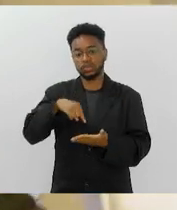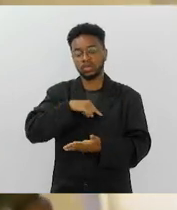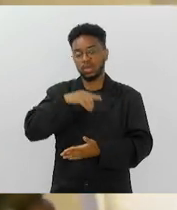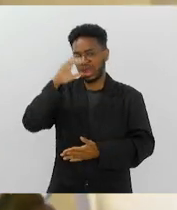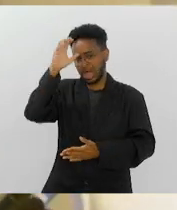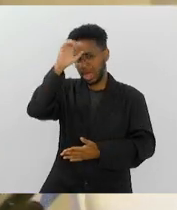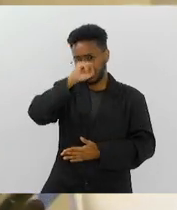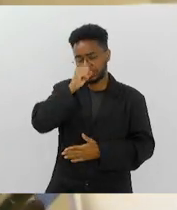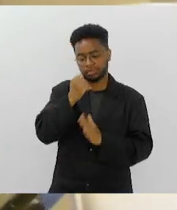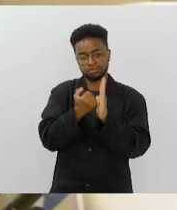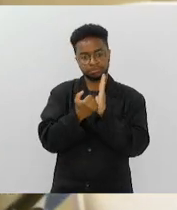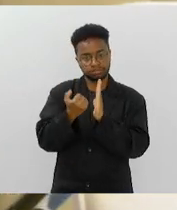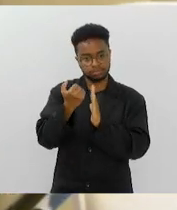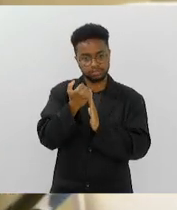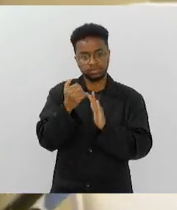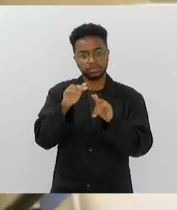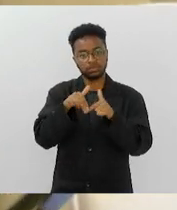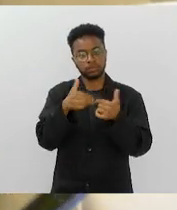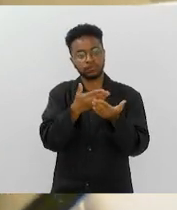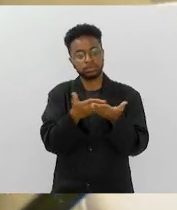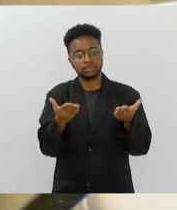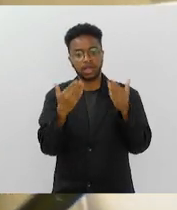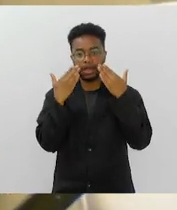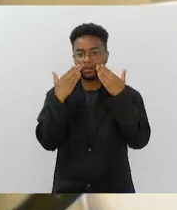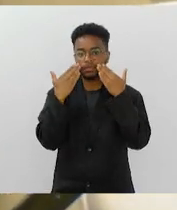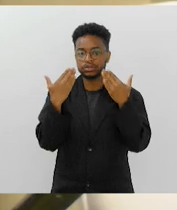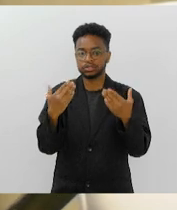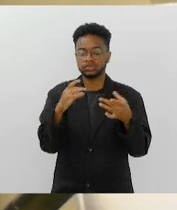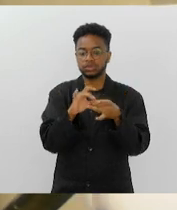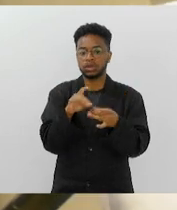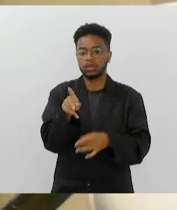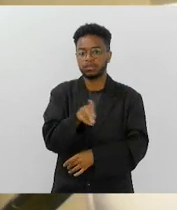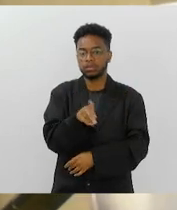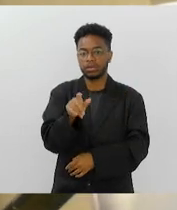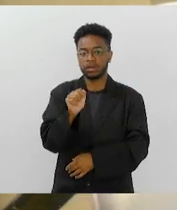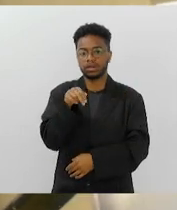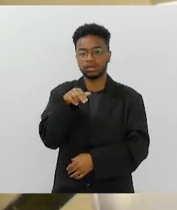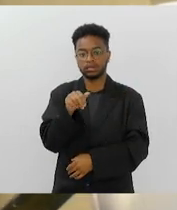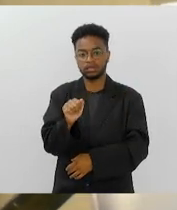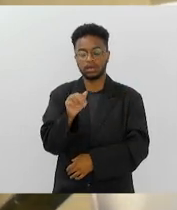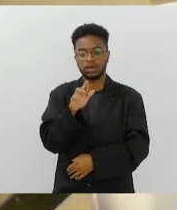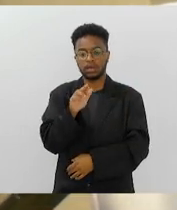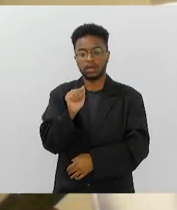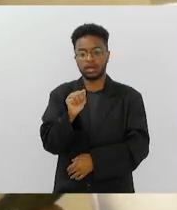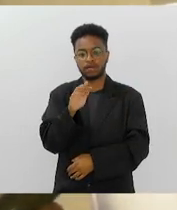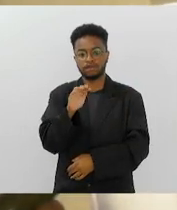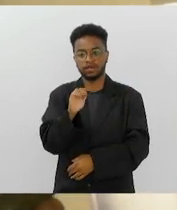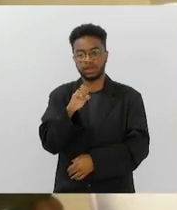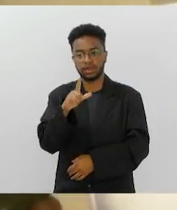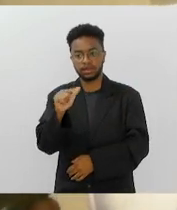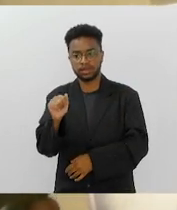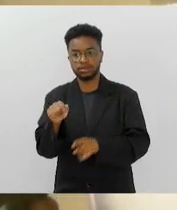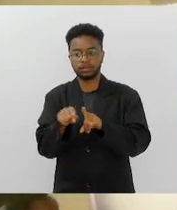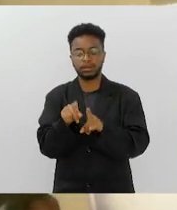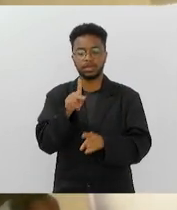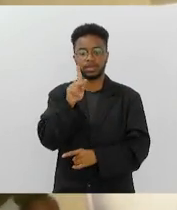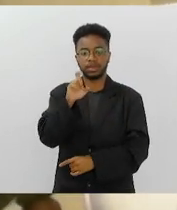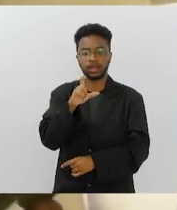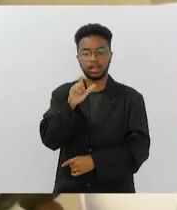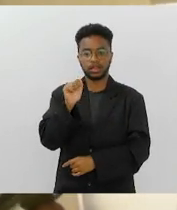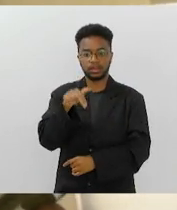muitíssimo com as apresentações feitas pelas professoras Ana Rafaela, Kellen Silva Senra e